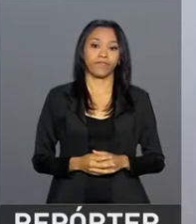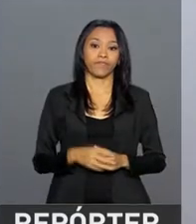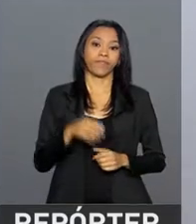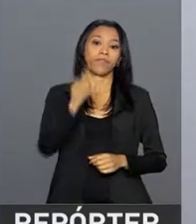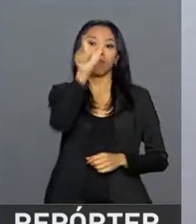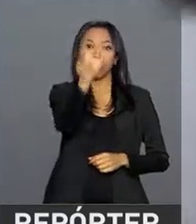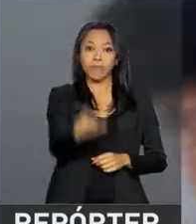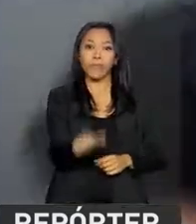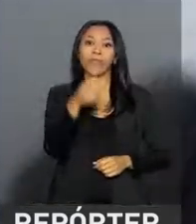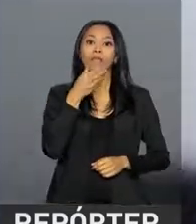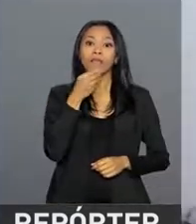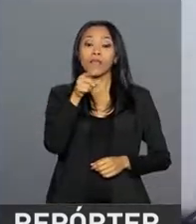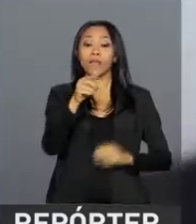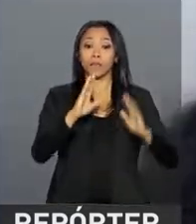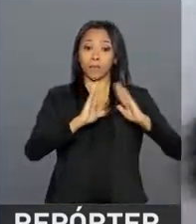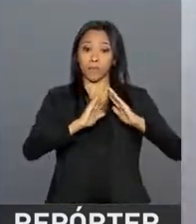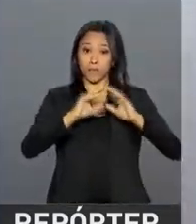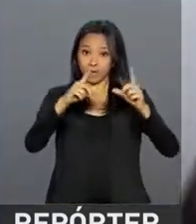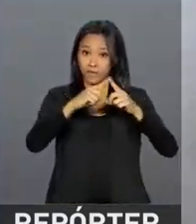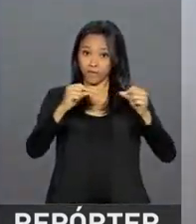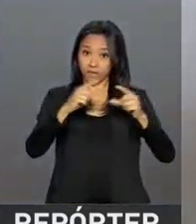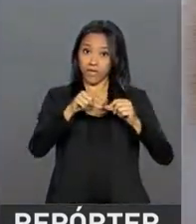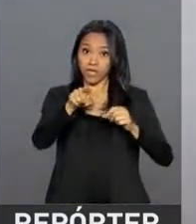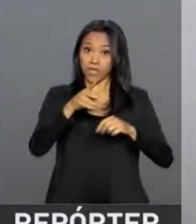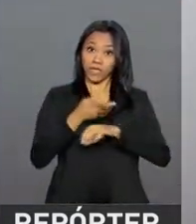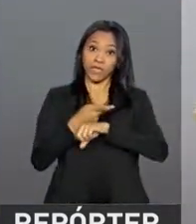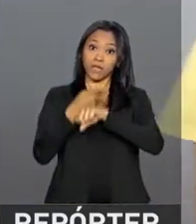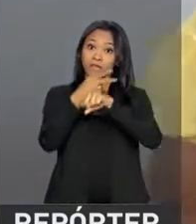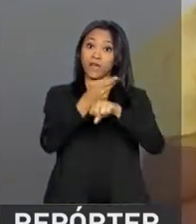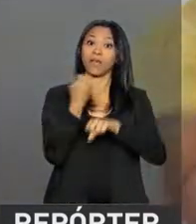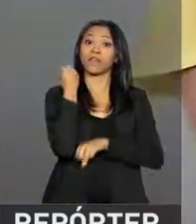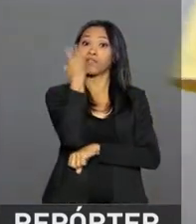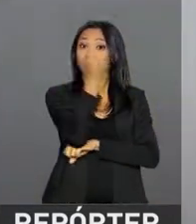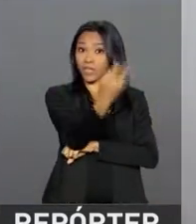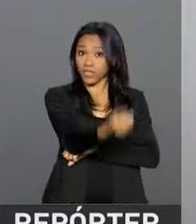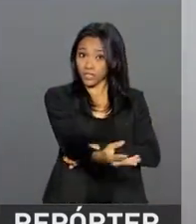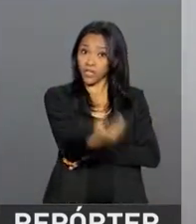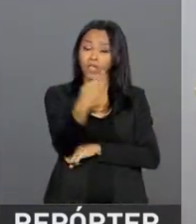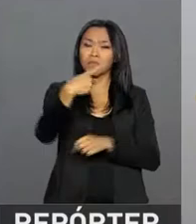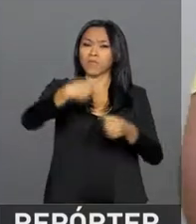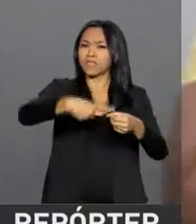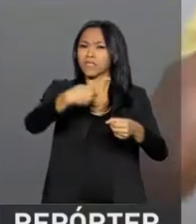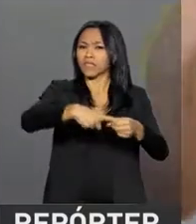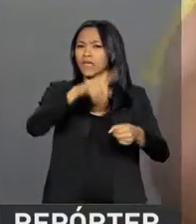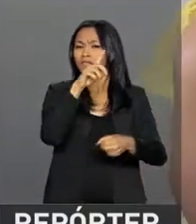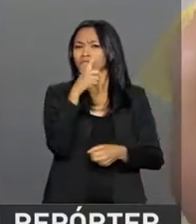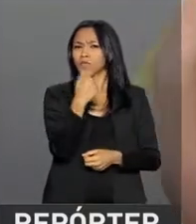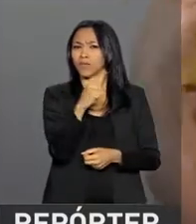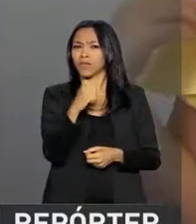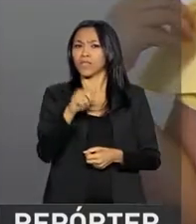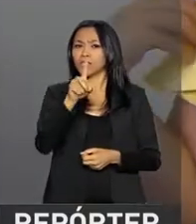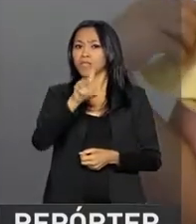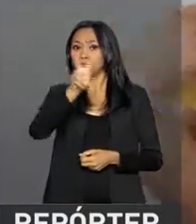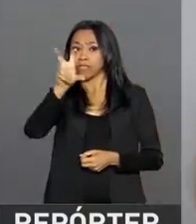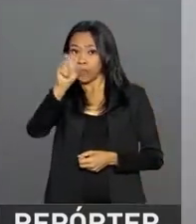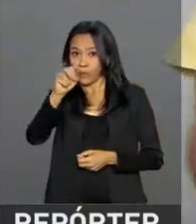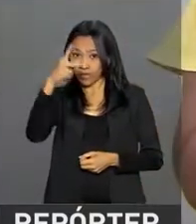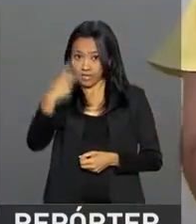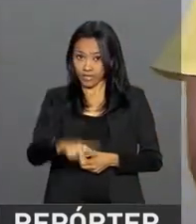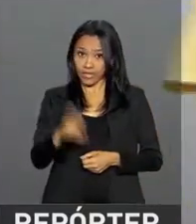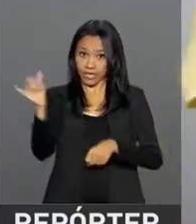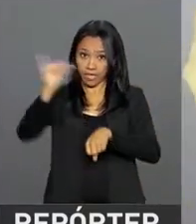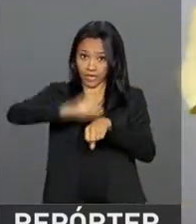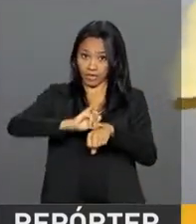O artesão Marco mora no Distrito Federal e vai com a família para Pirinópolis, cidade goiana localizada a 150 quilômetros de Brasília.